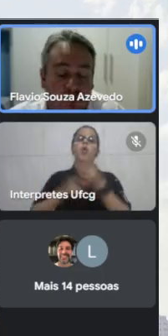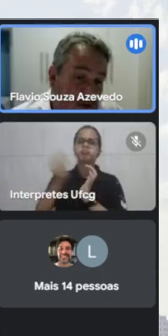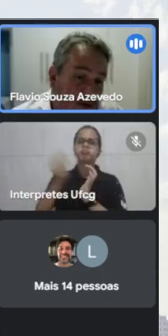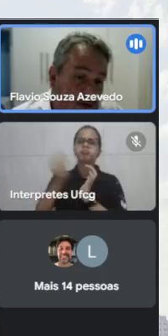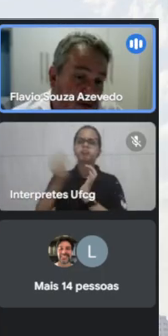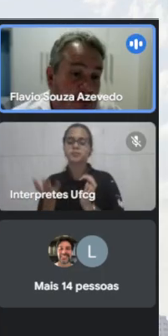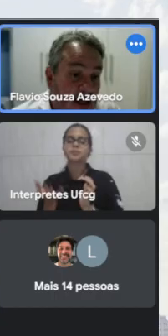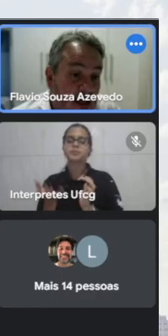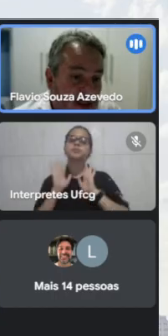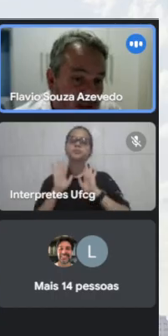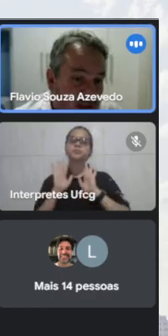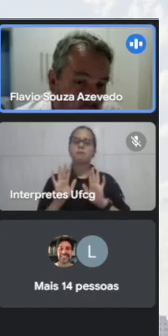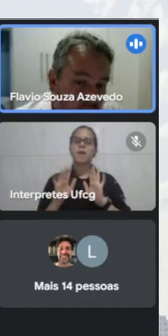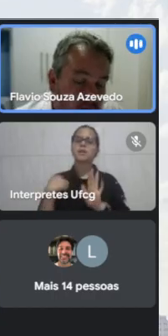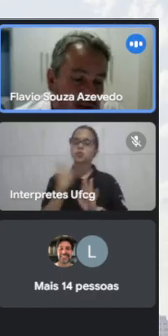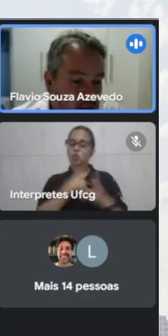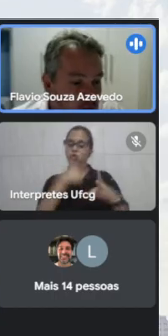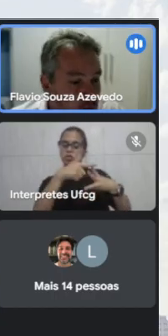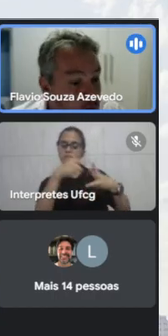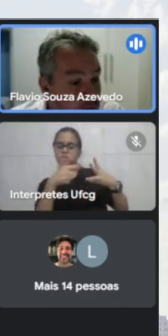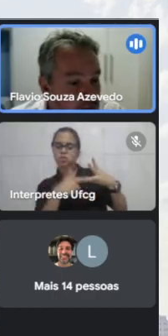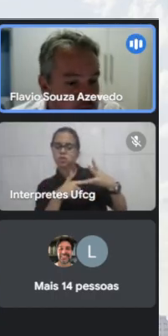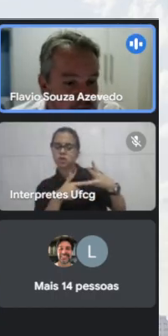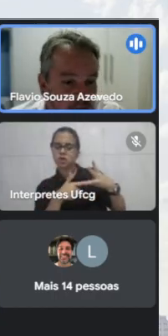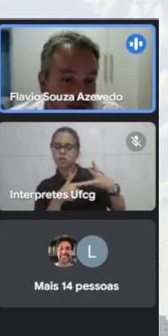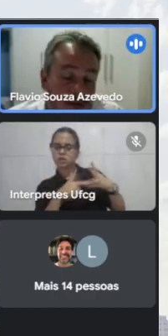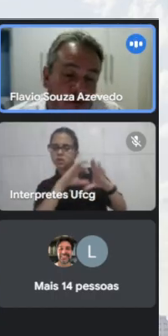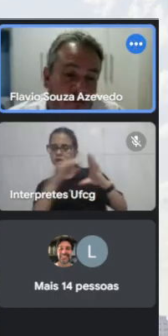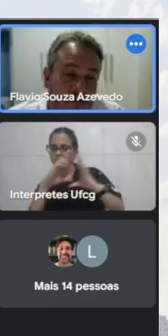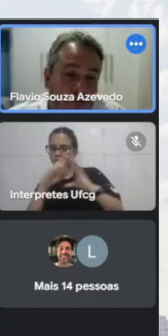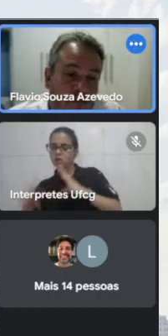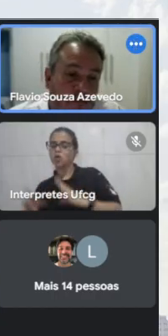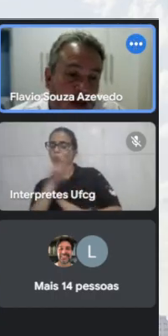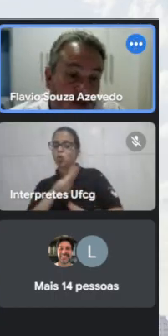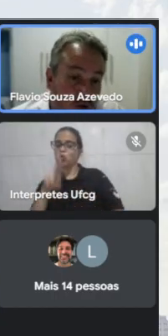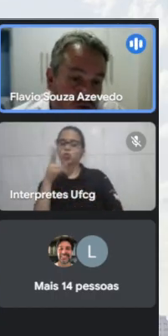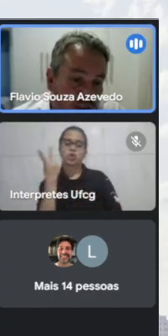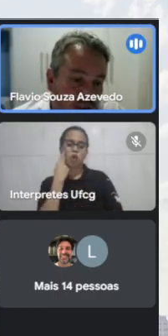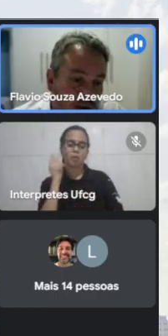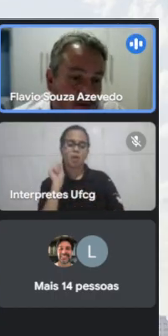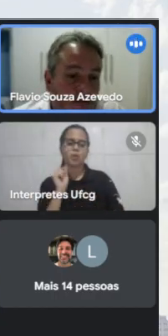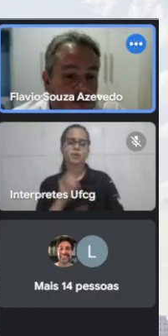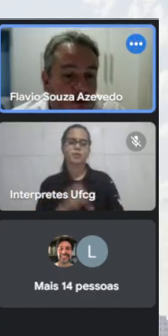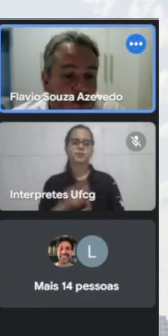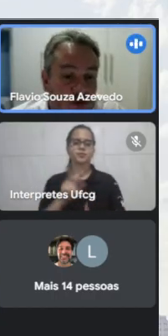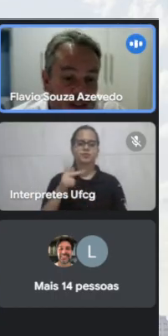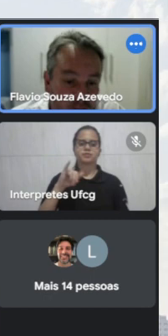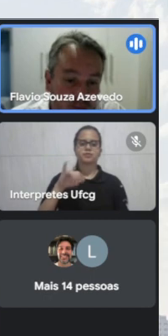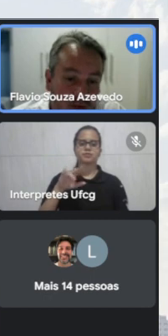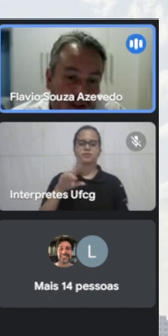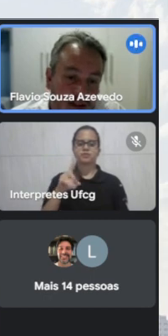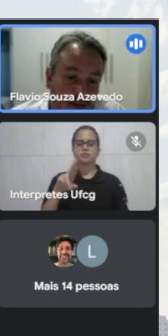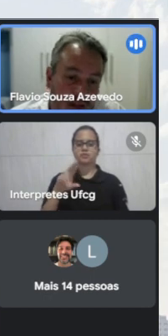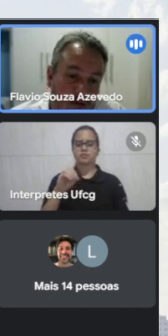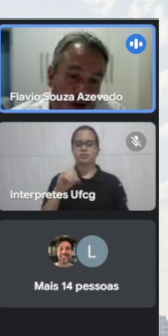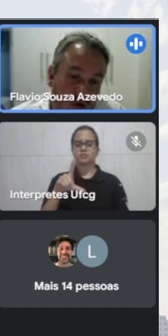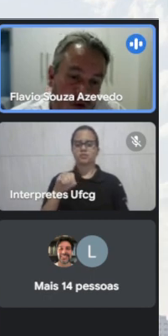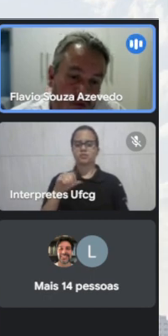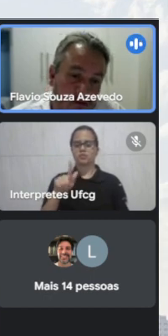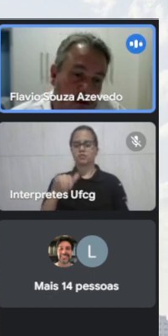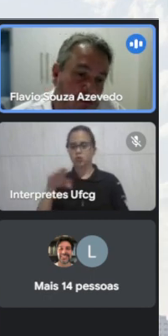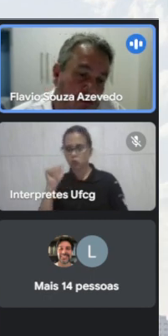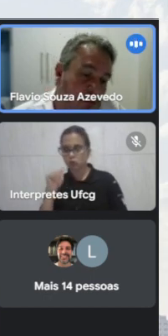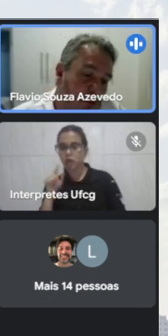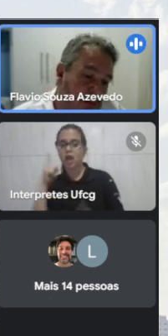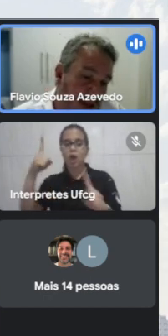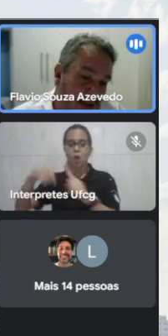No entanto, existem 3 critérios que são comumente utilizados: a hidrologia, o tipo de crescimento